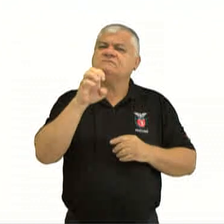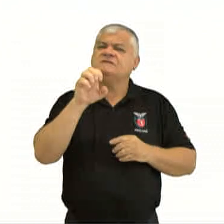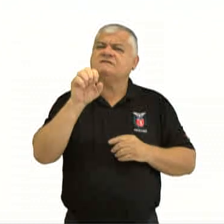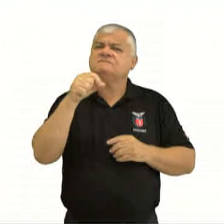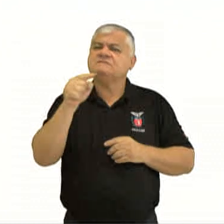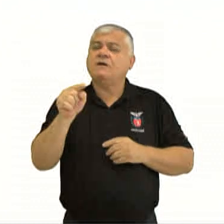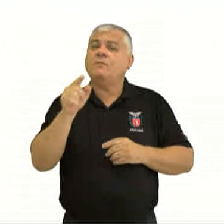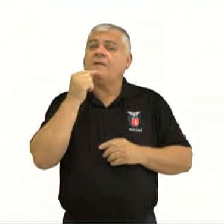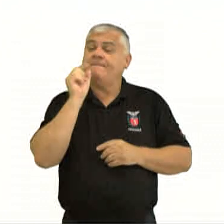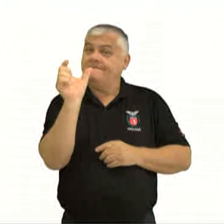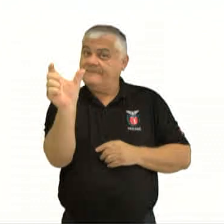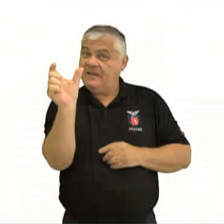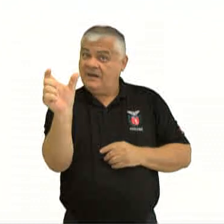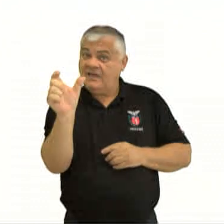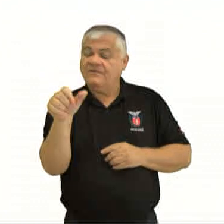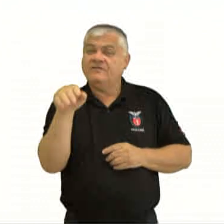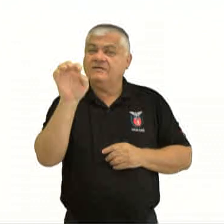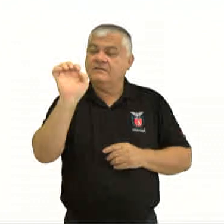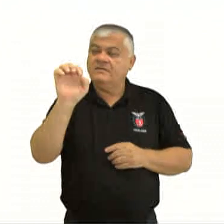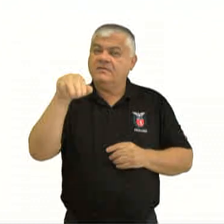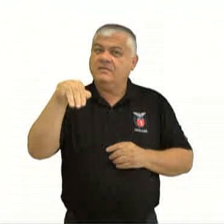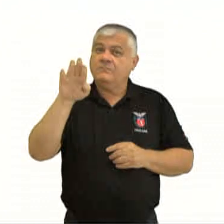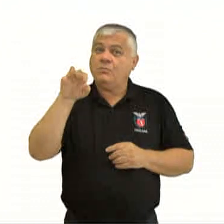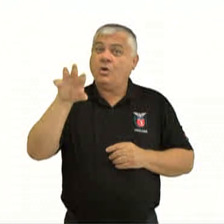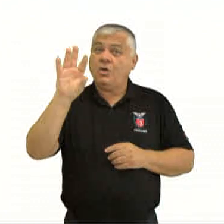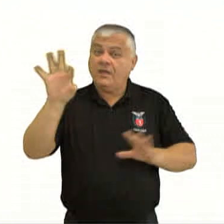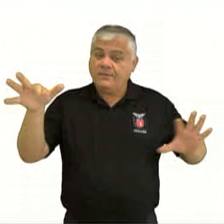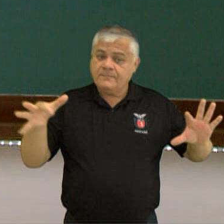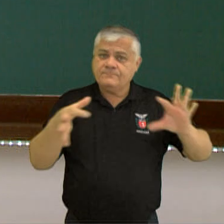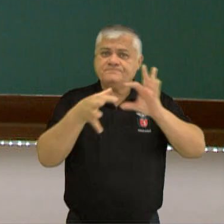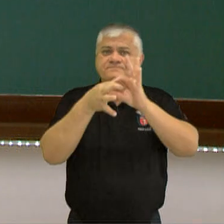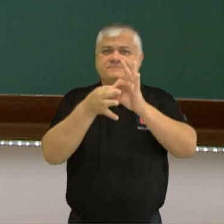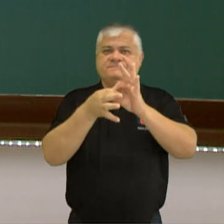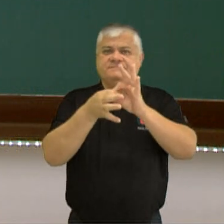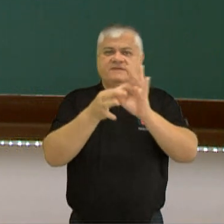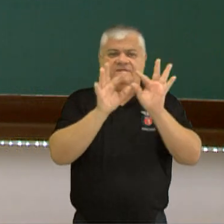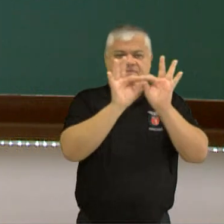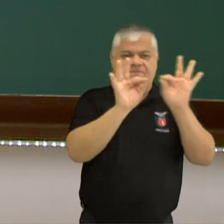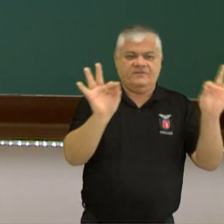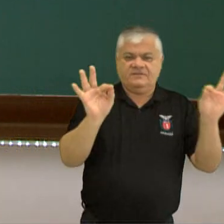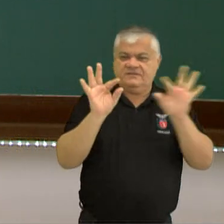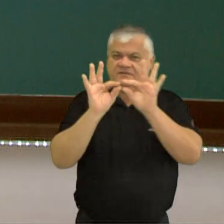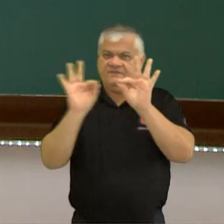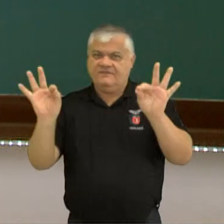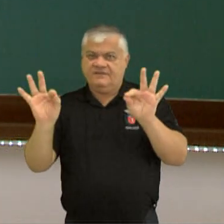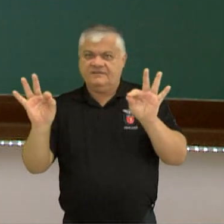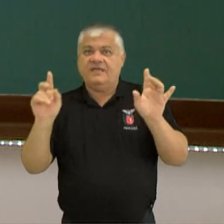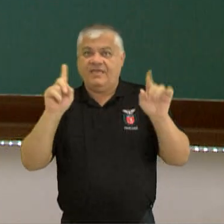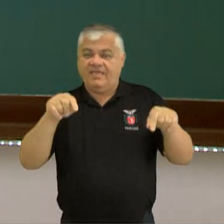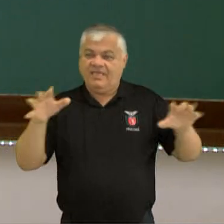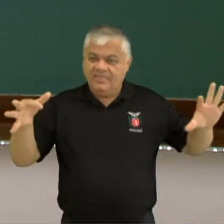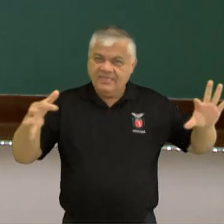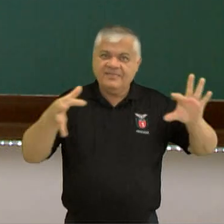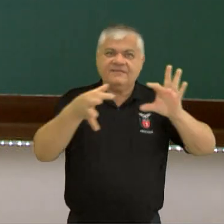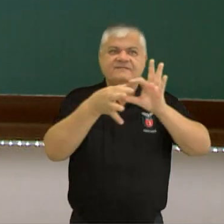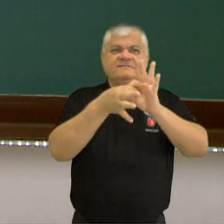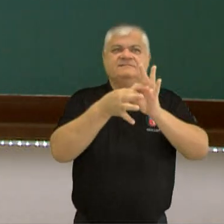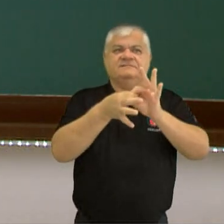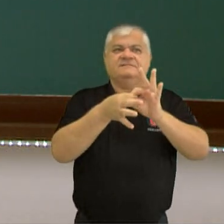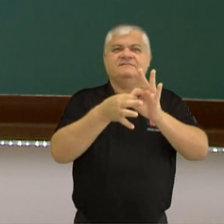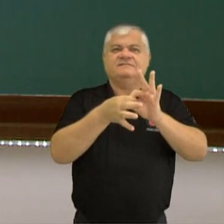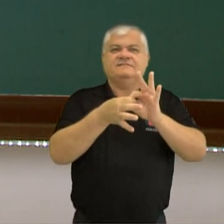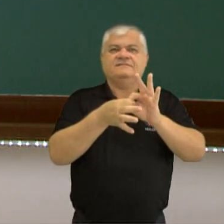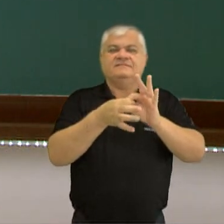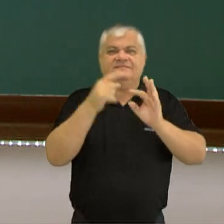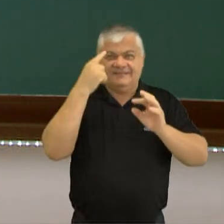seja um outro lance, nunca abafou a expectativa com que abra um romance. Perceba, a conjunção está expressando